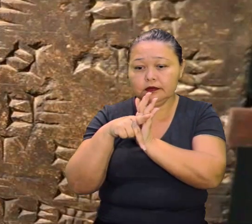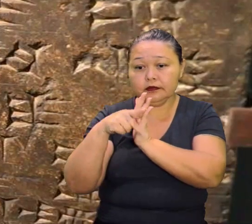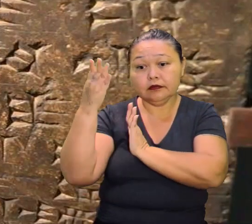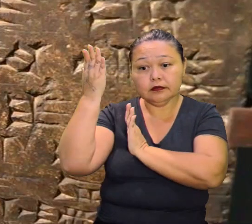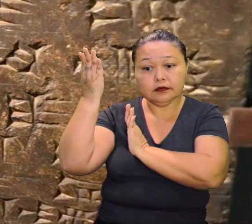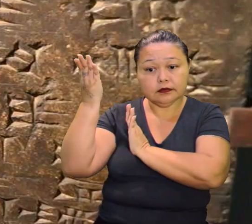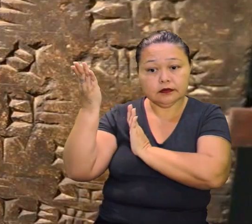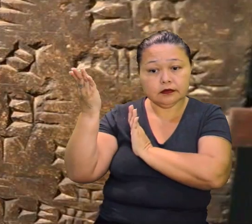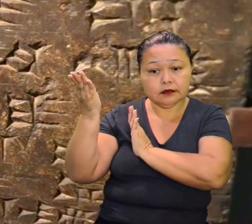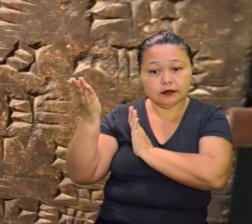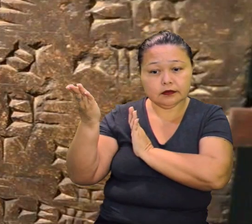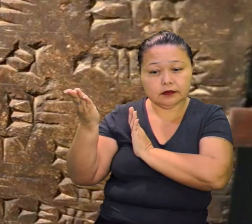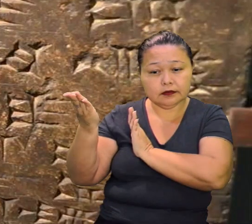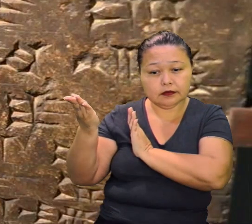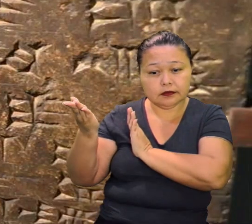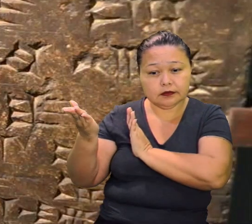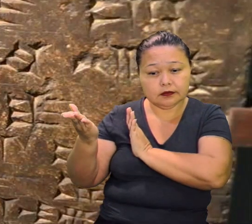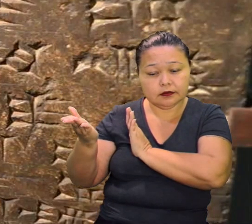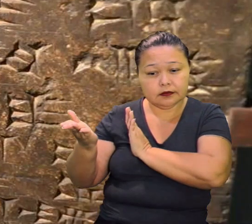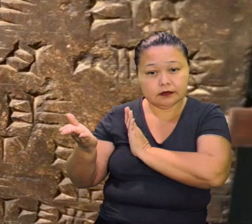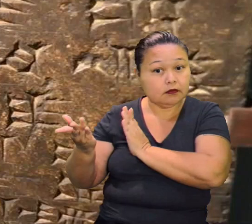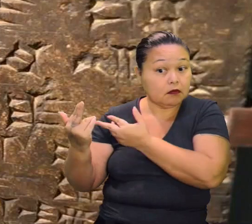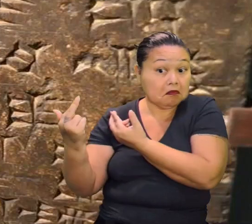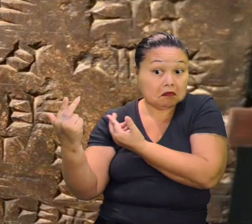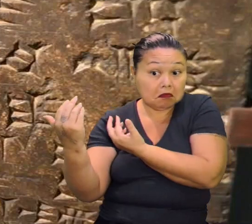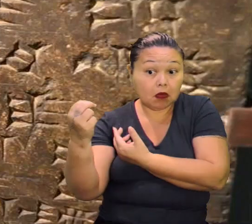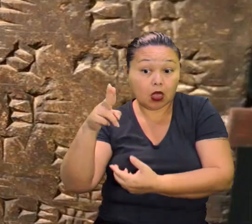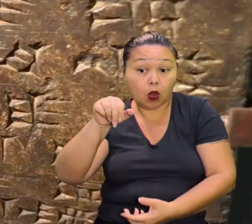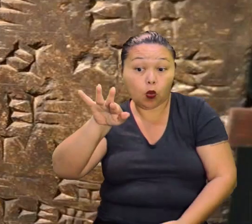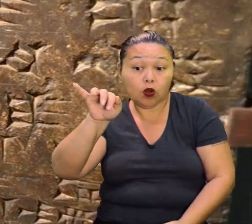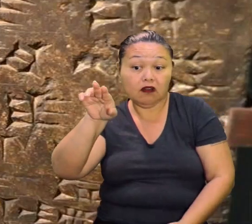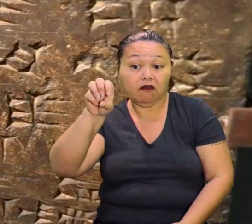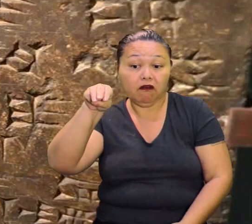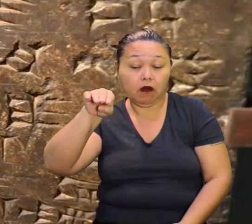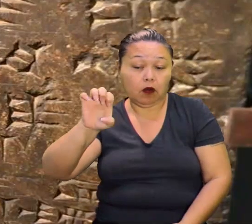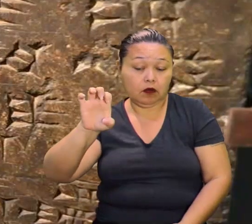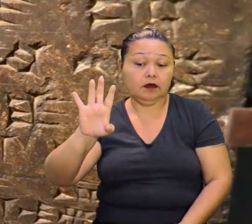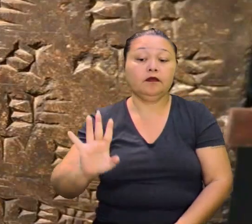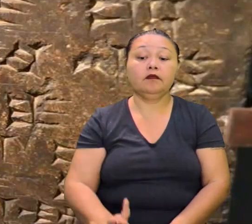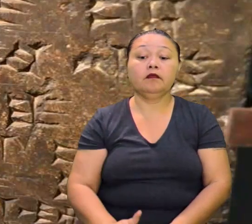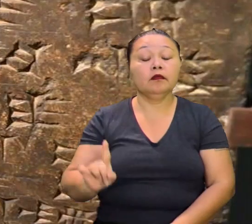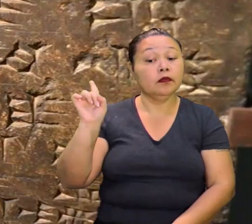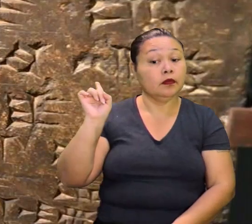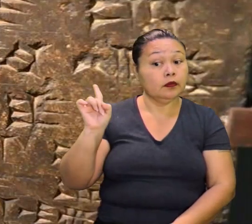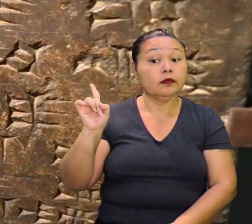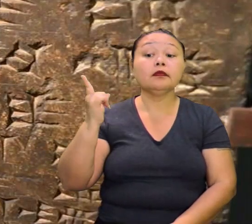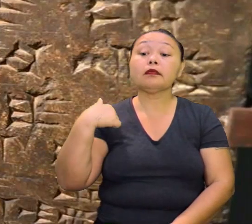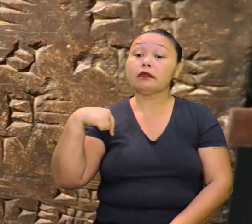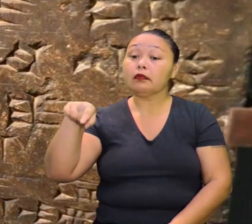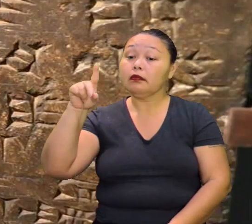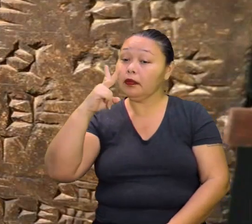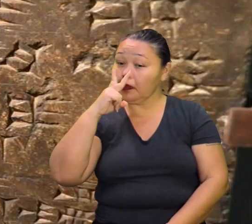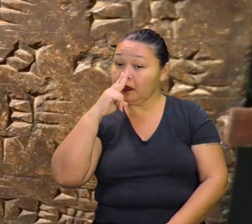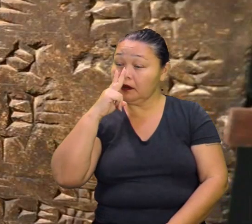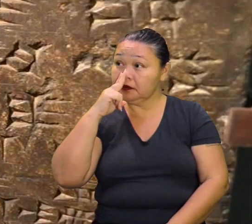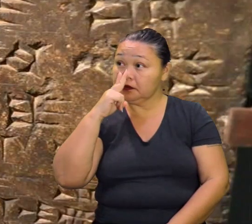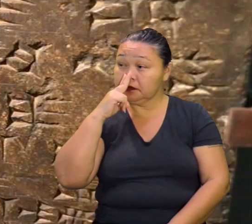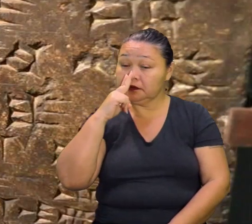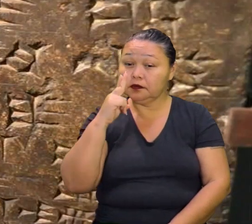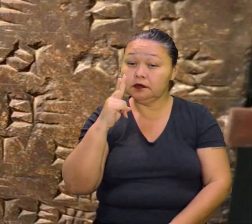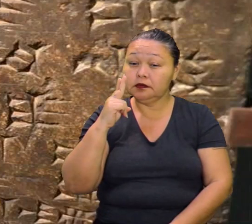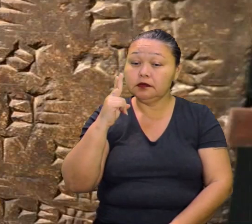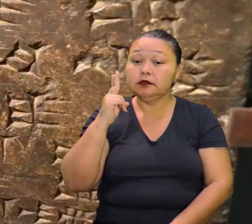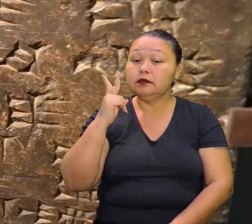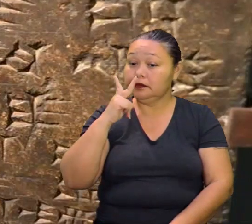olha aí, a escrita cuneiforme. E dá a entender, parece que ela era feita com